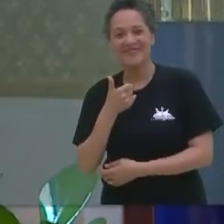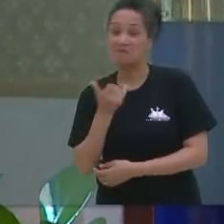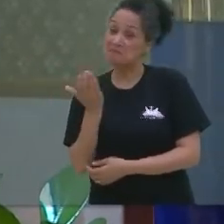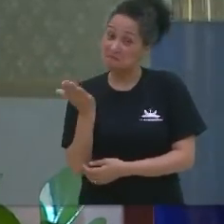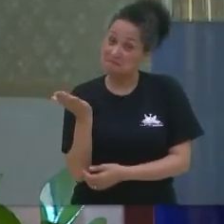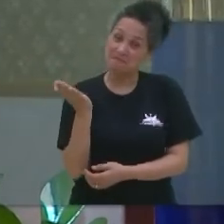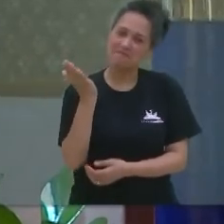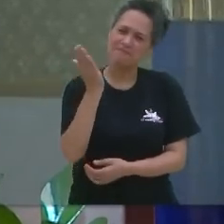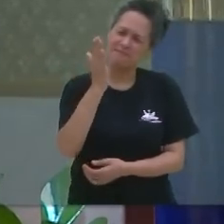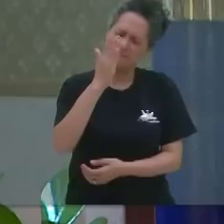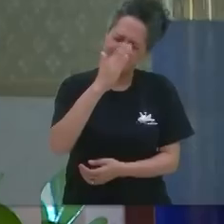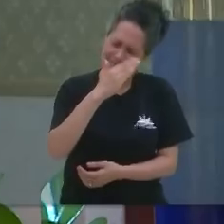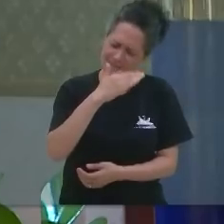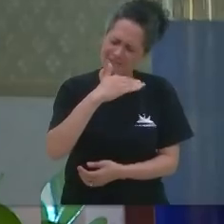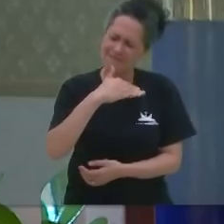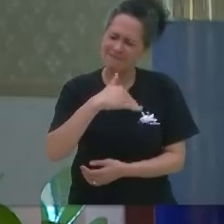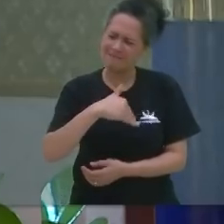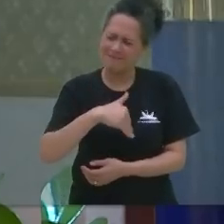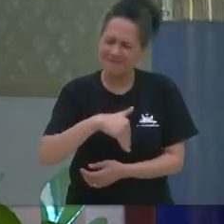disseram,